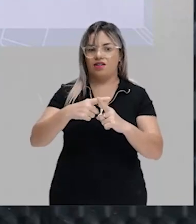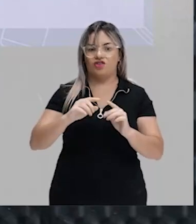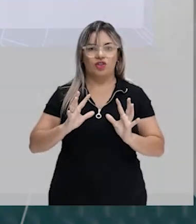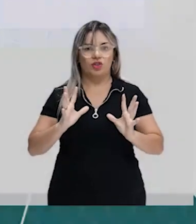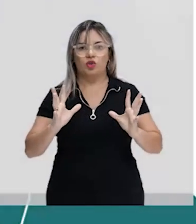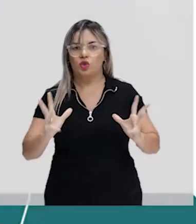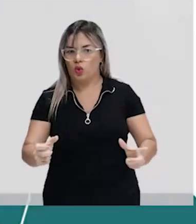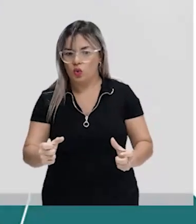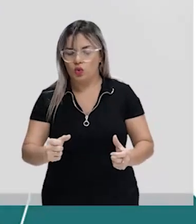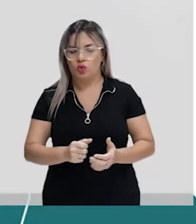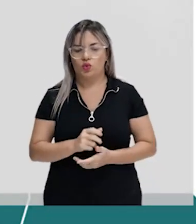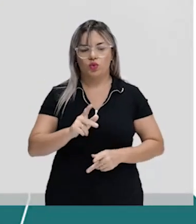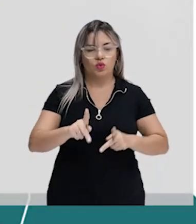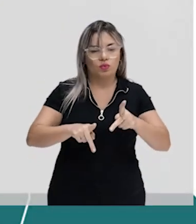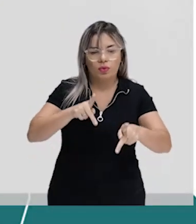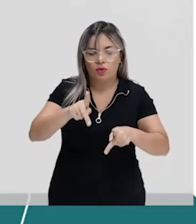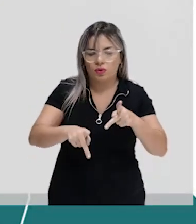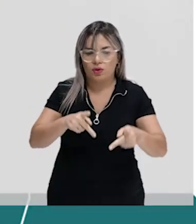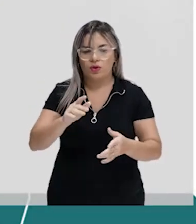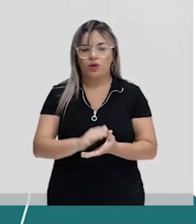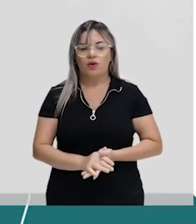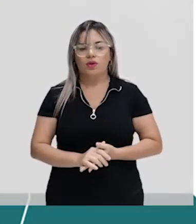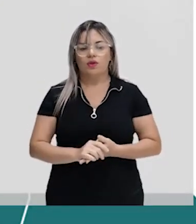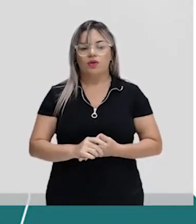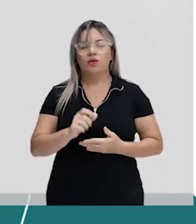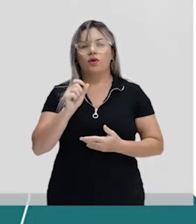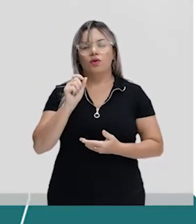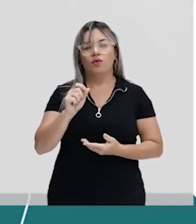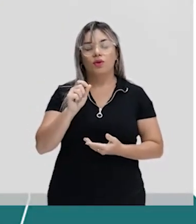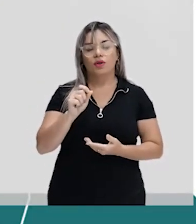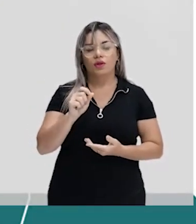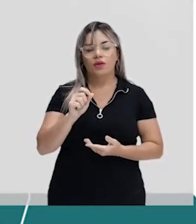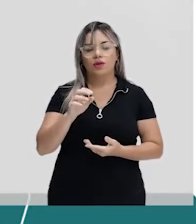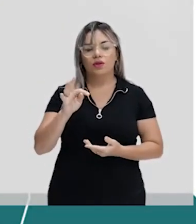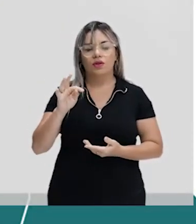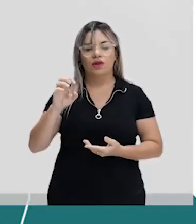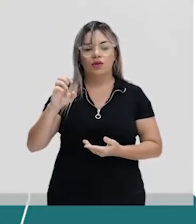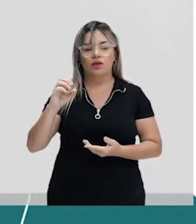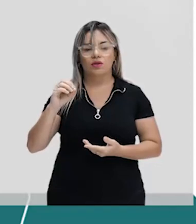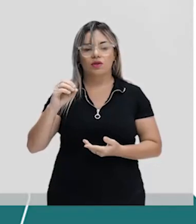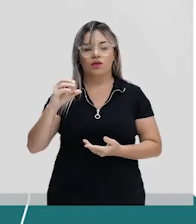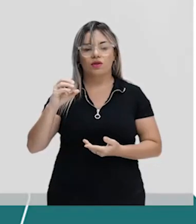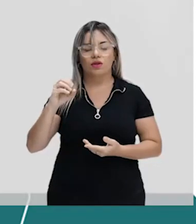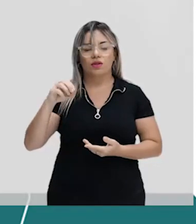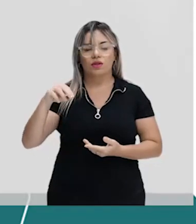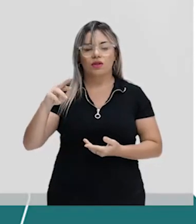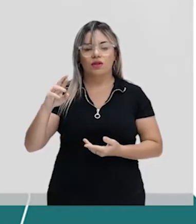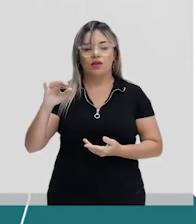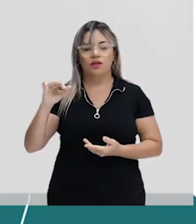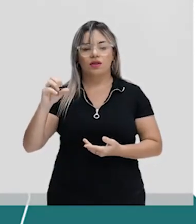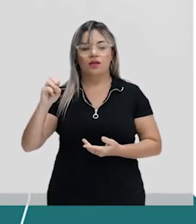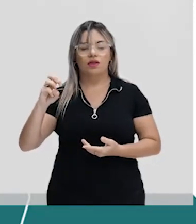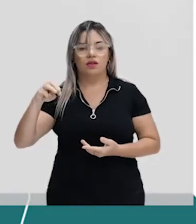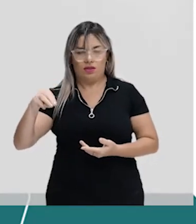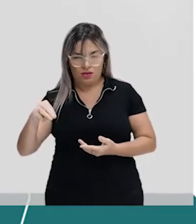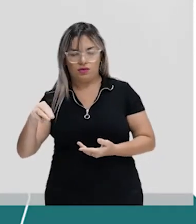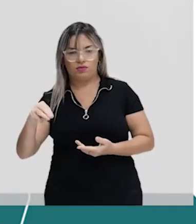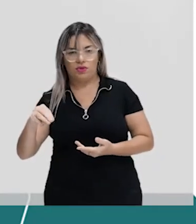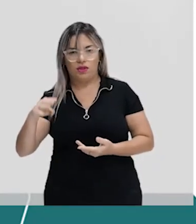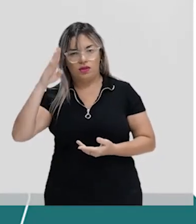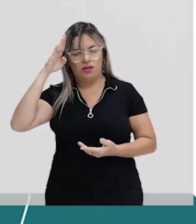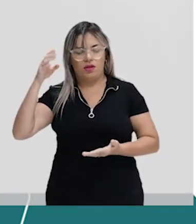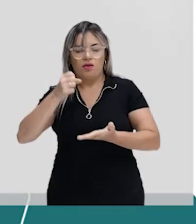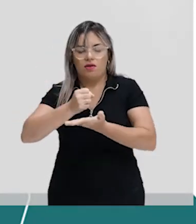bom? Então, o que é o teocentrismo? É uma doutrina baseada em preceitos bíblicos, em que Deus seria o fundamento